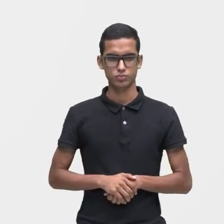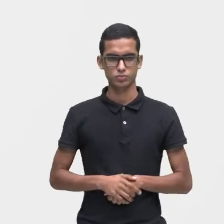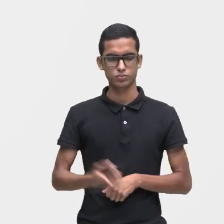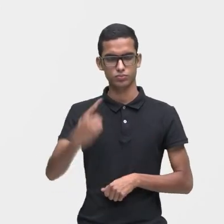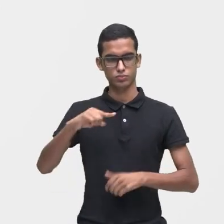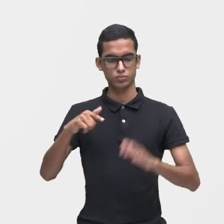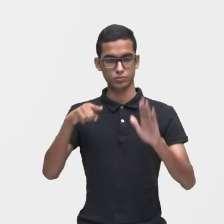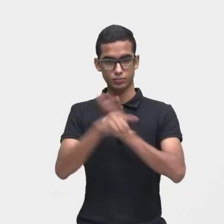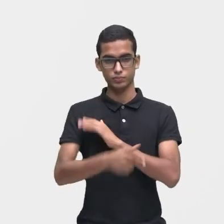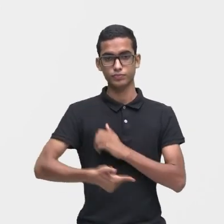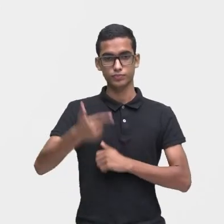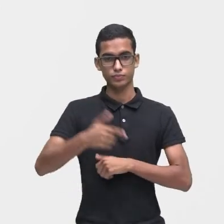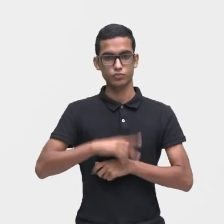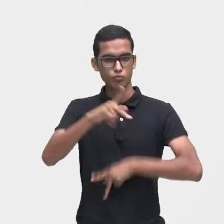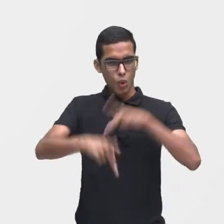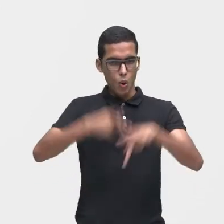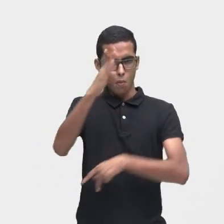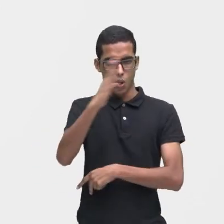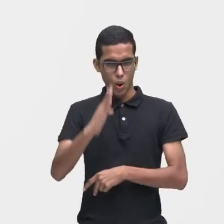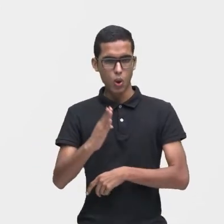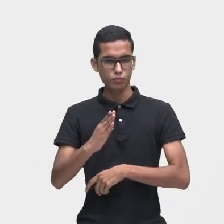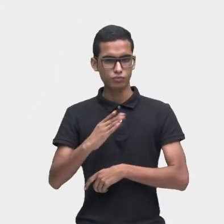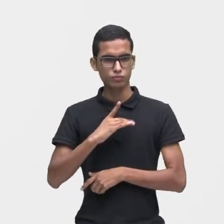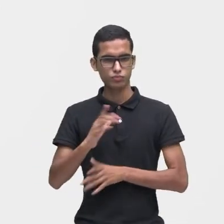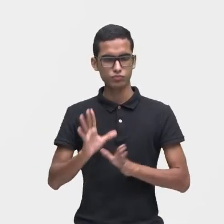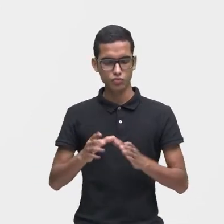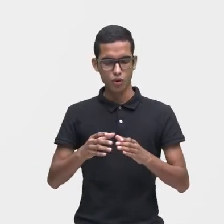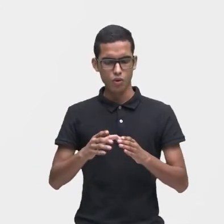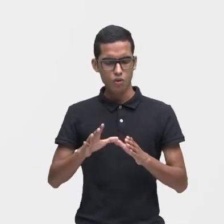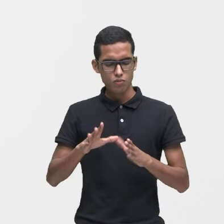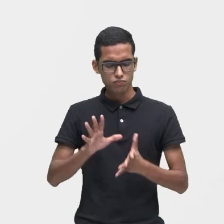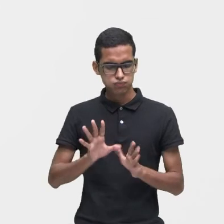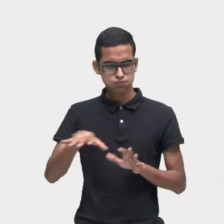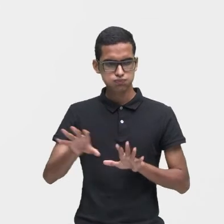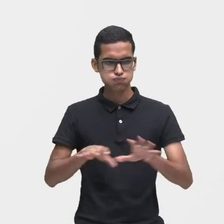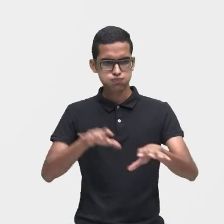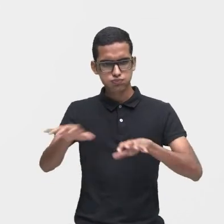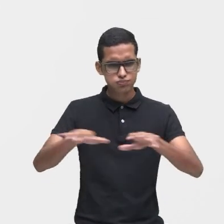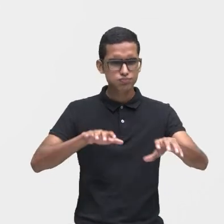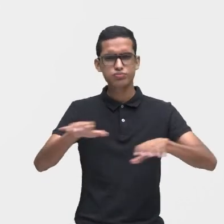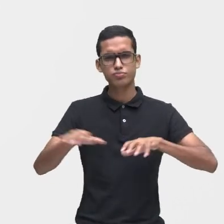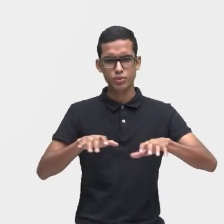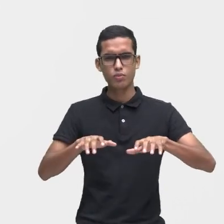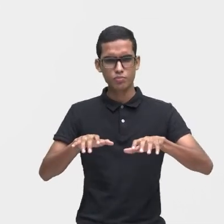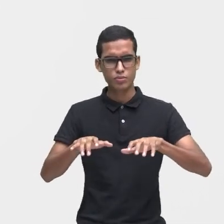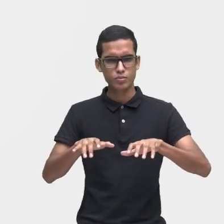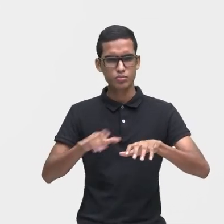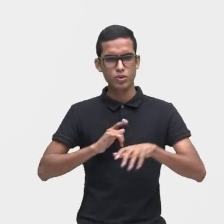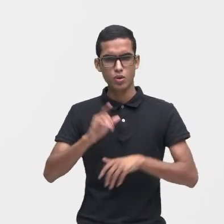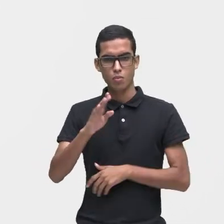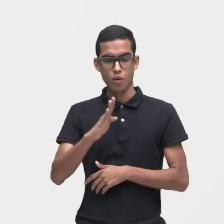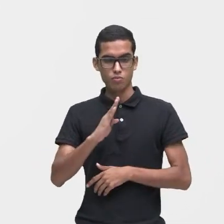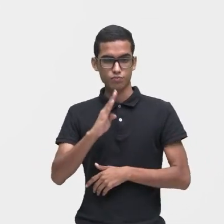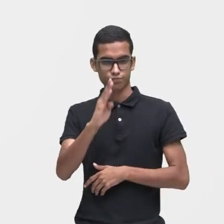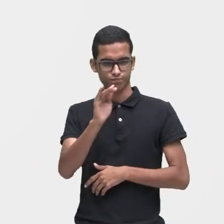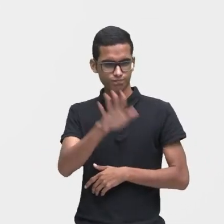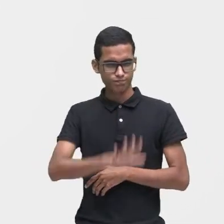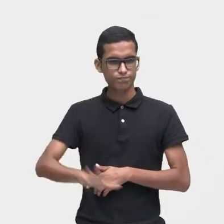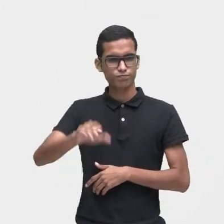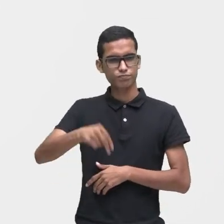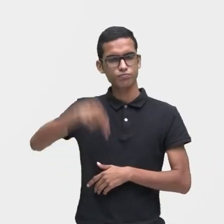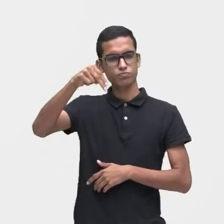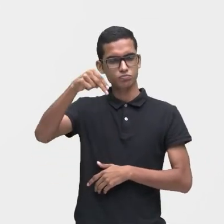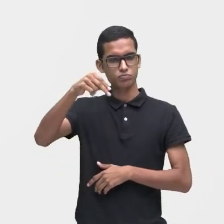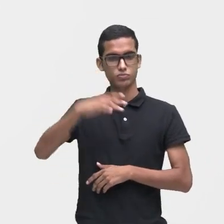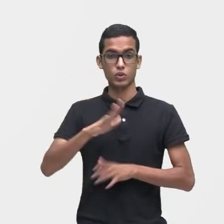questão, a população brasileira está distribuída de maneira irregular no território. A região norte do Brasil,